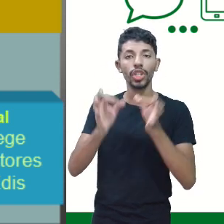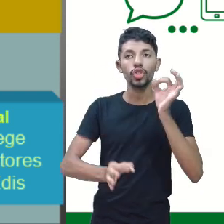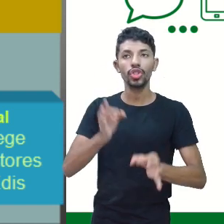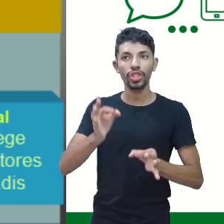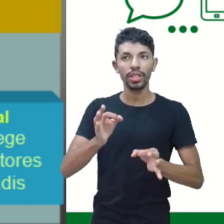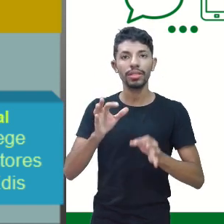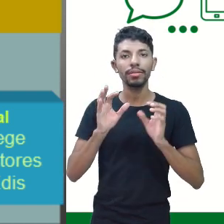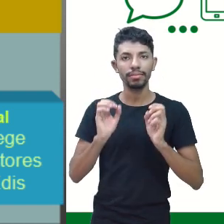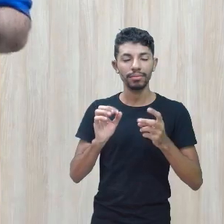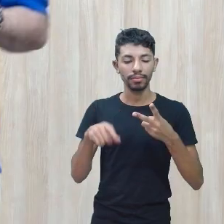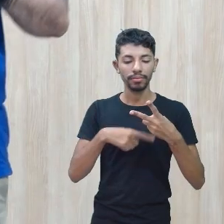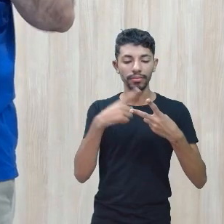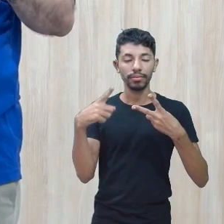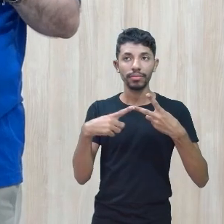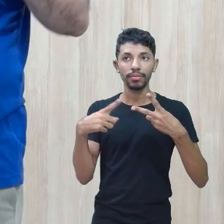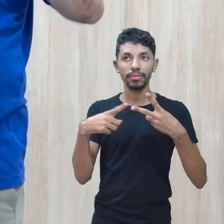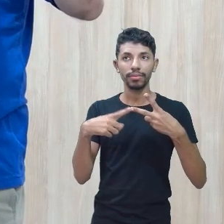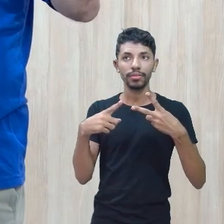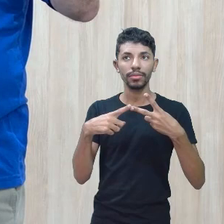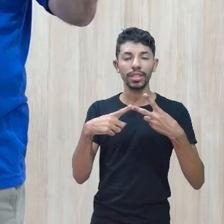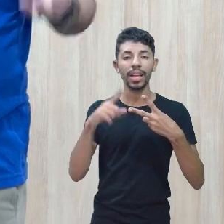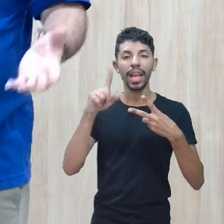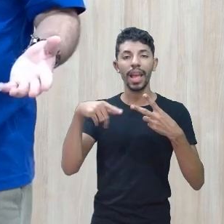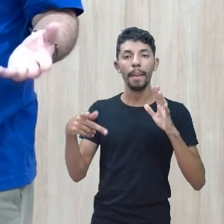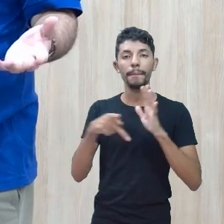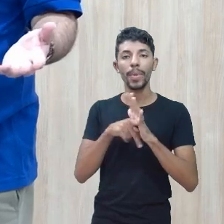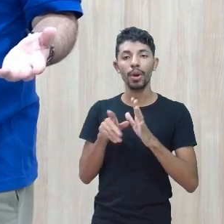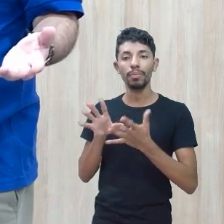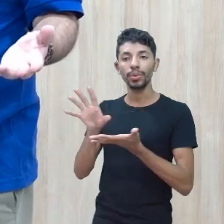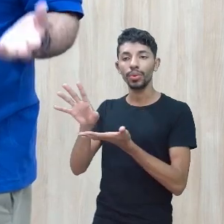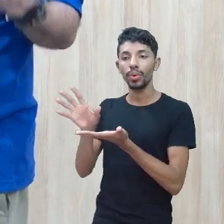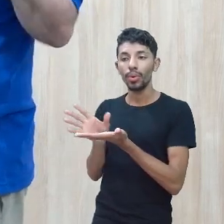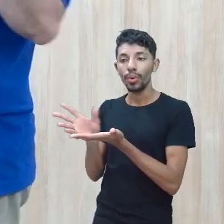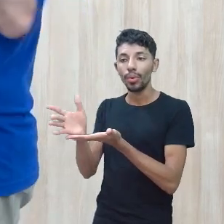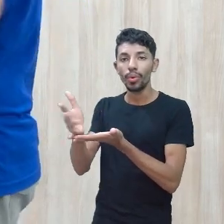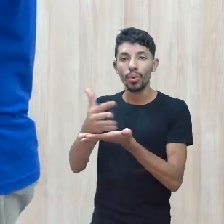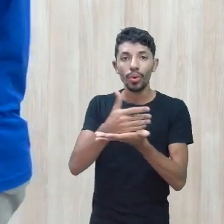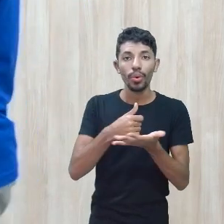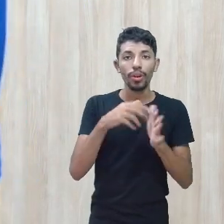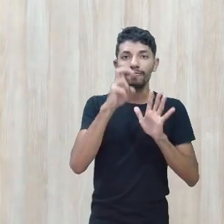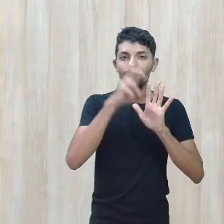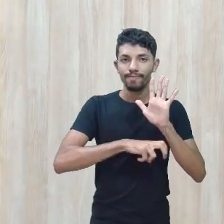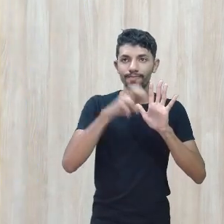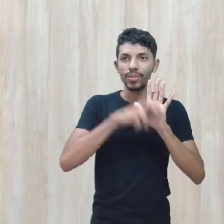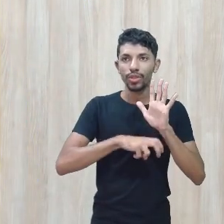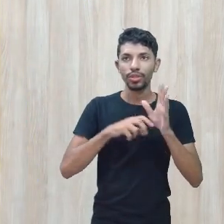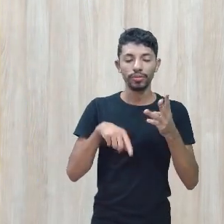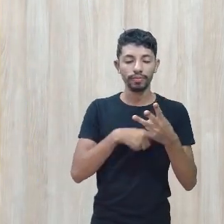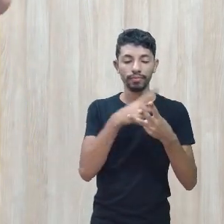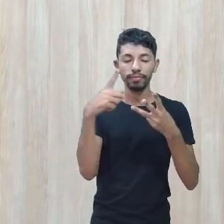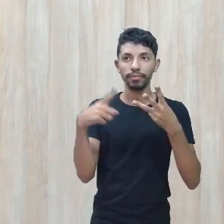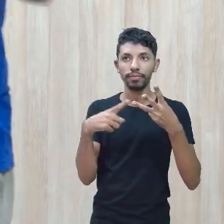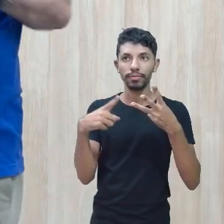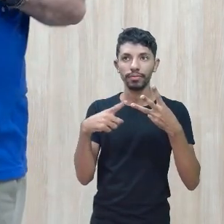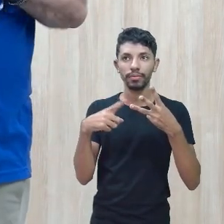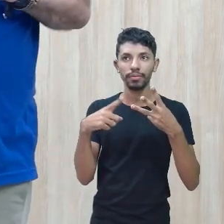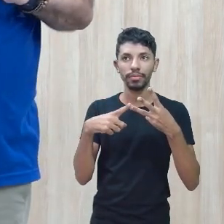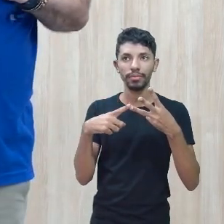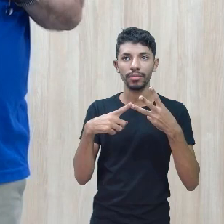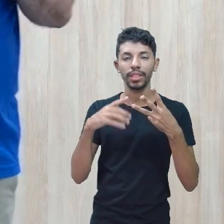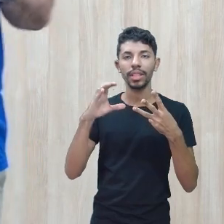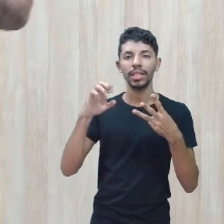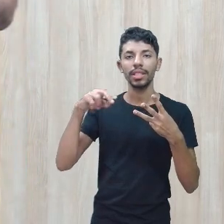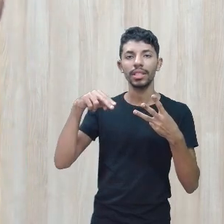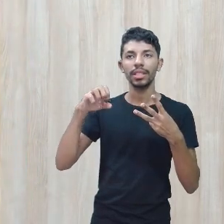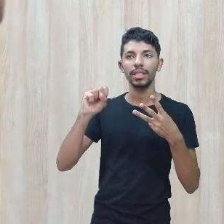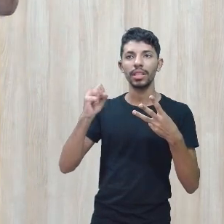que ficavam responsáveis pela coleta de impostos, né? Nós temos os censores. Você já ouviu falar,